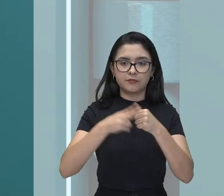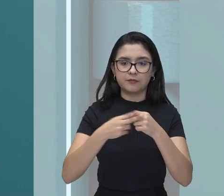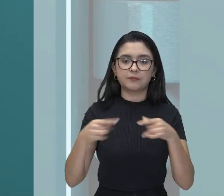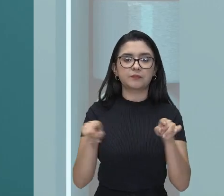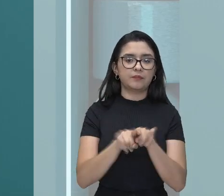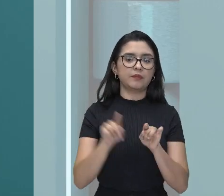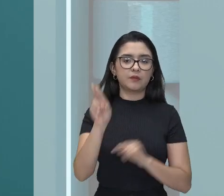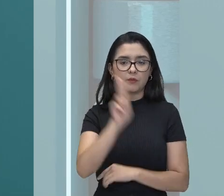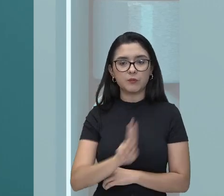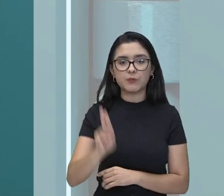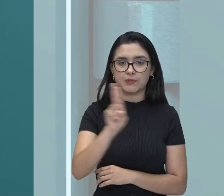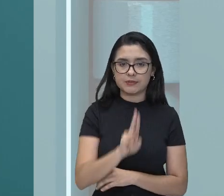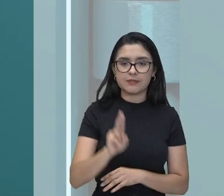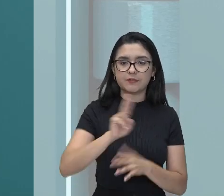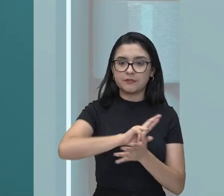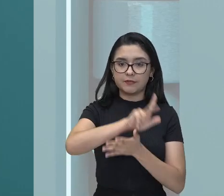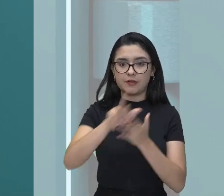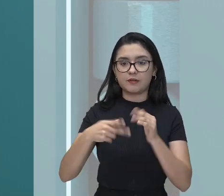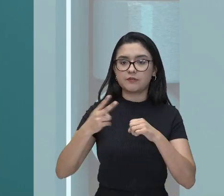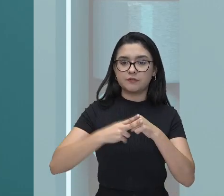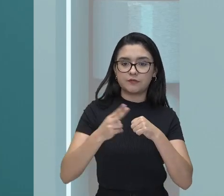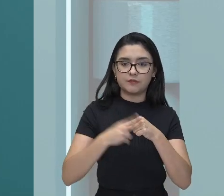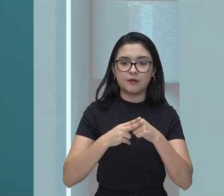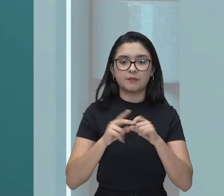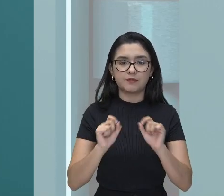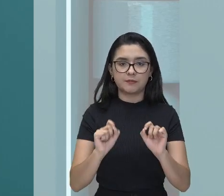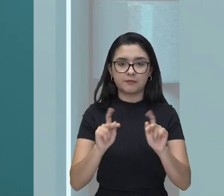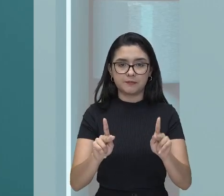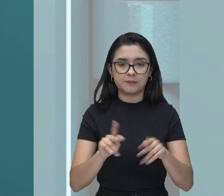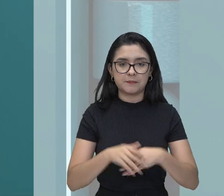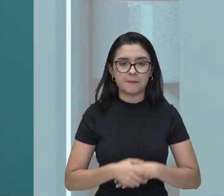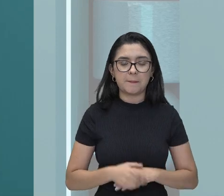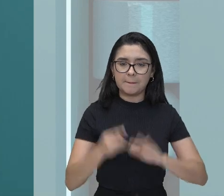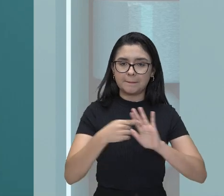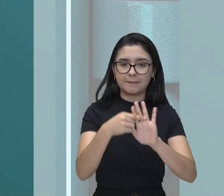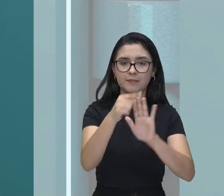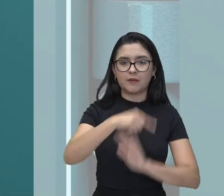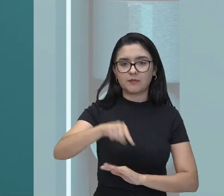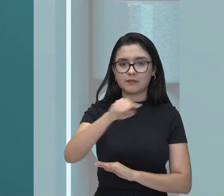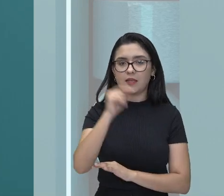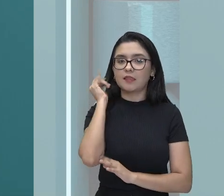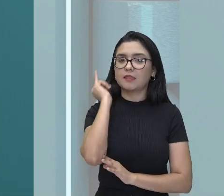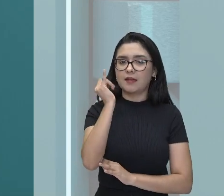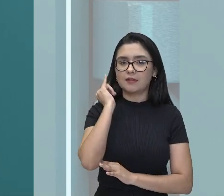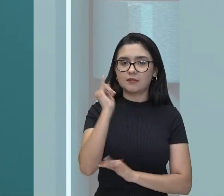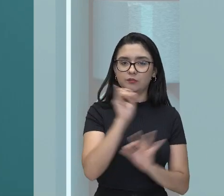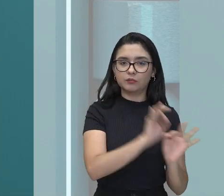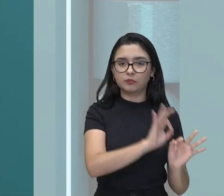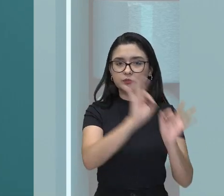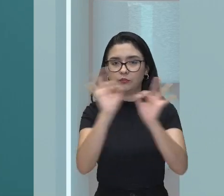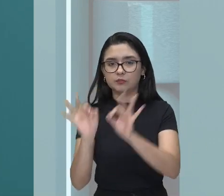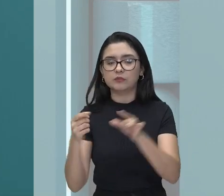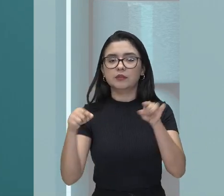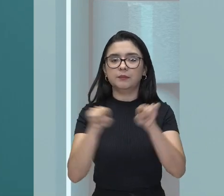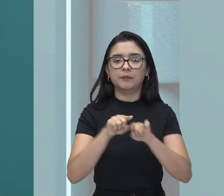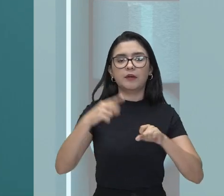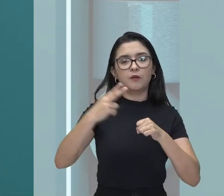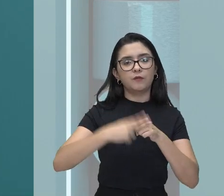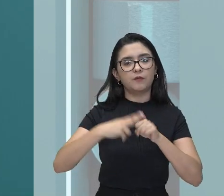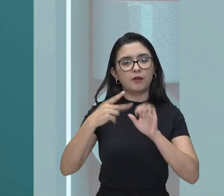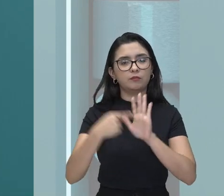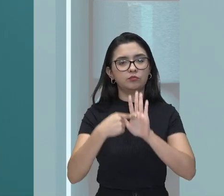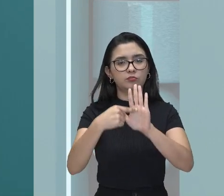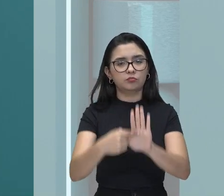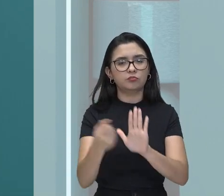utiliza vários verbos aí. Eu apresentei para vocês a narração e os verbos destacados para